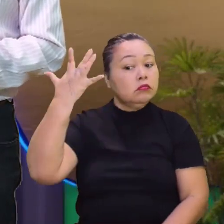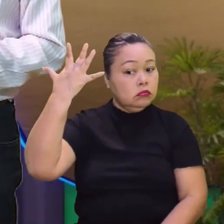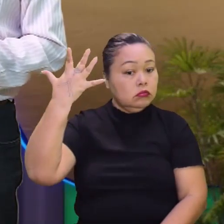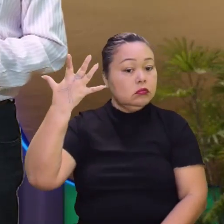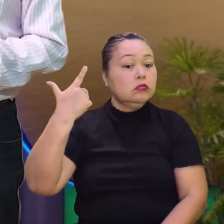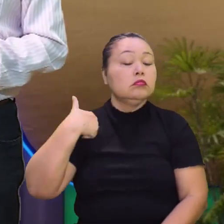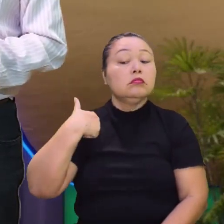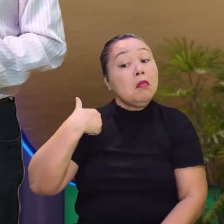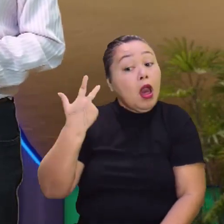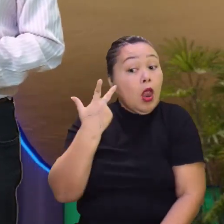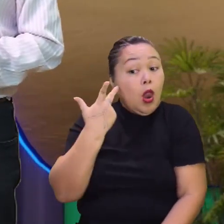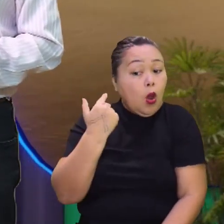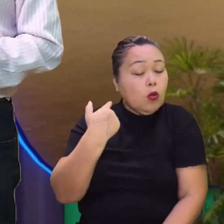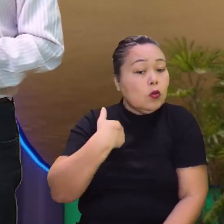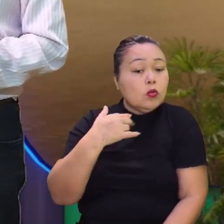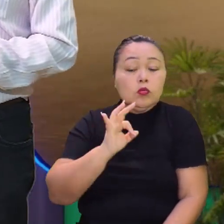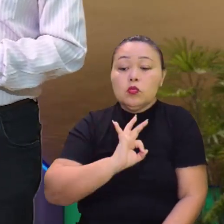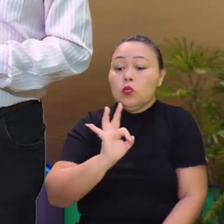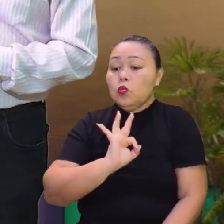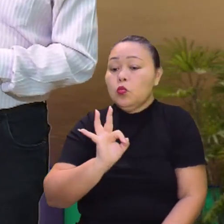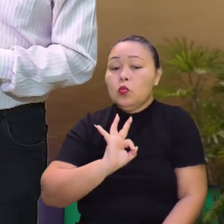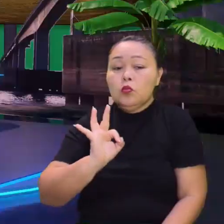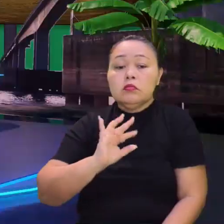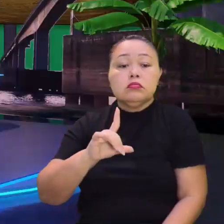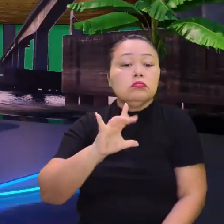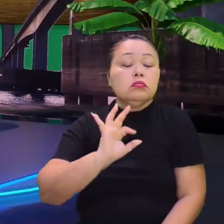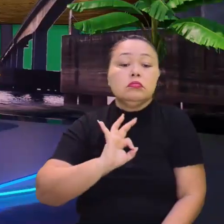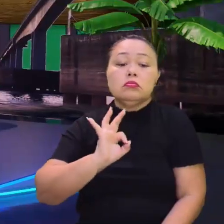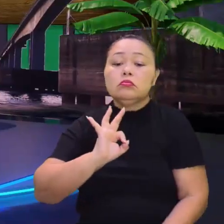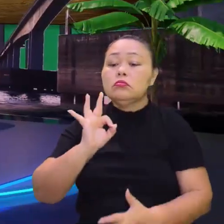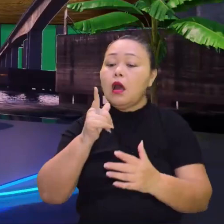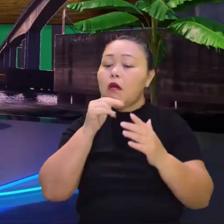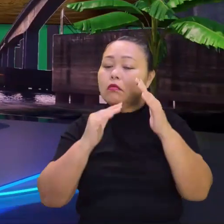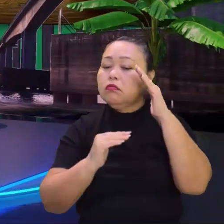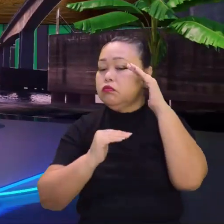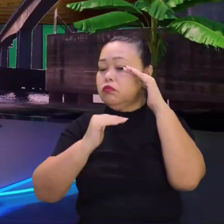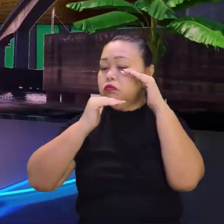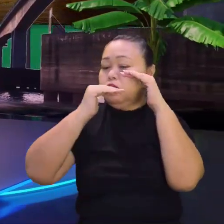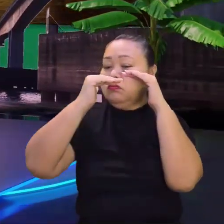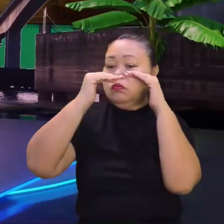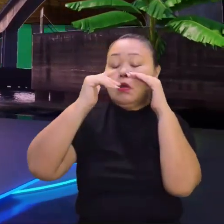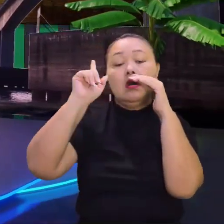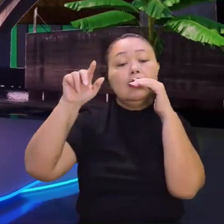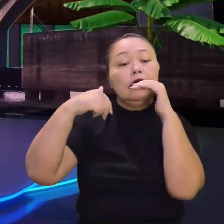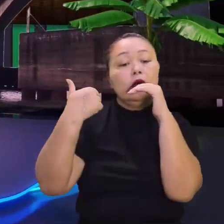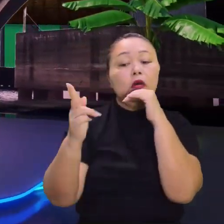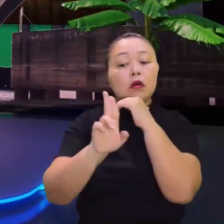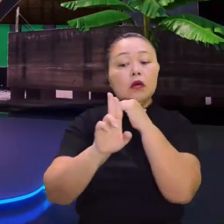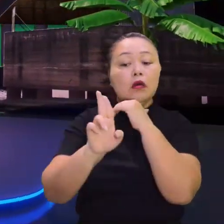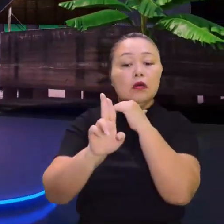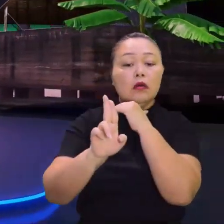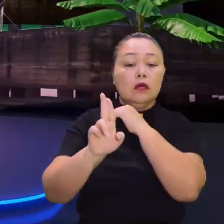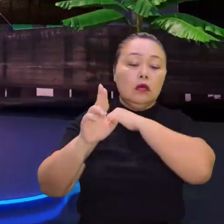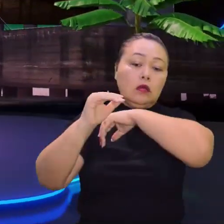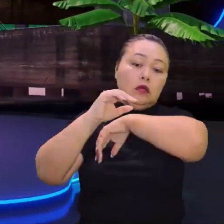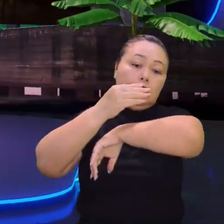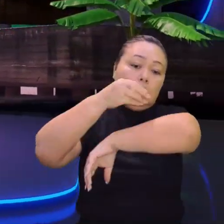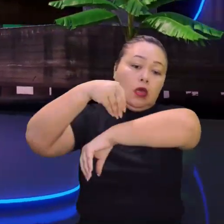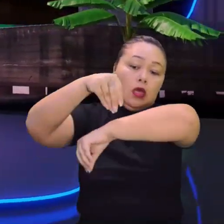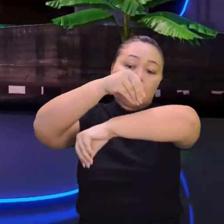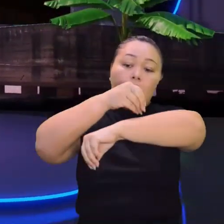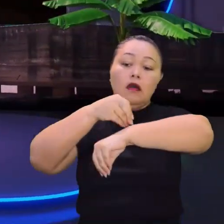Mas comumente ela não vai sofrer inundações. Por isso que ela é chamada de mata